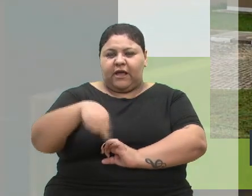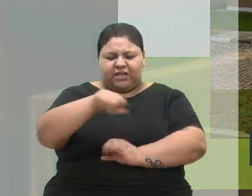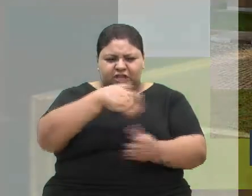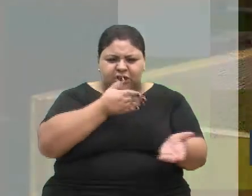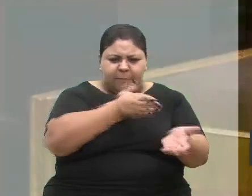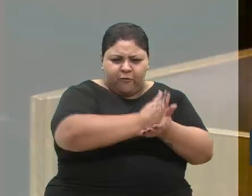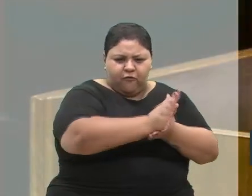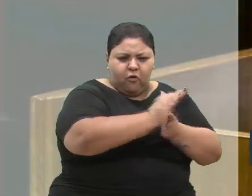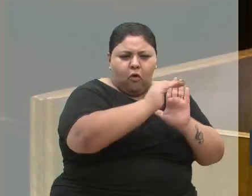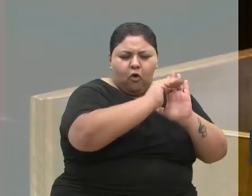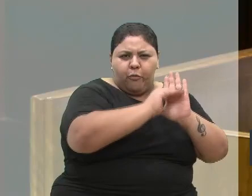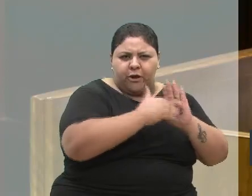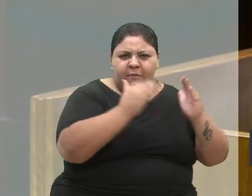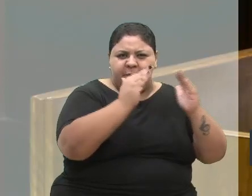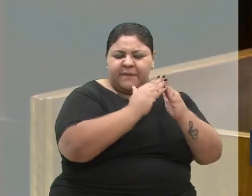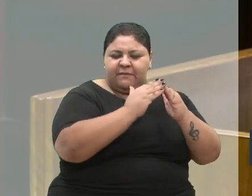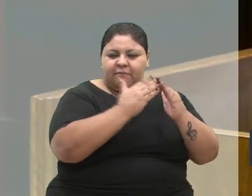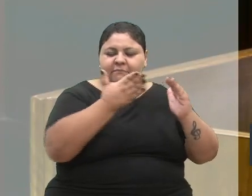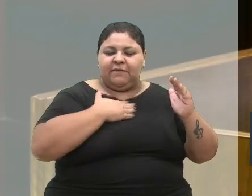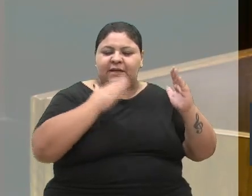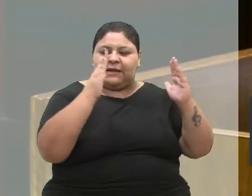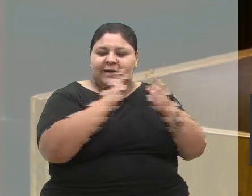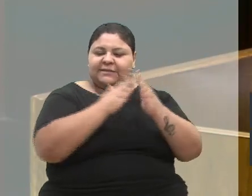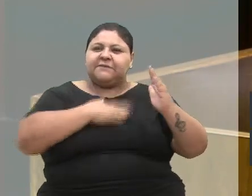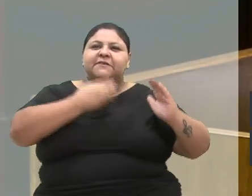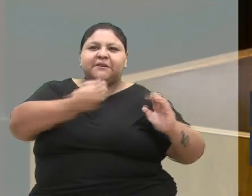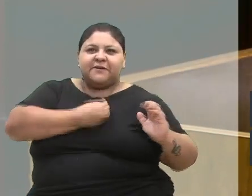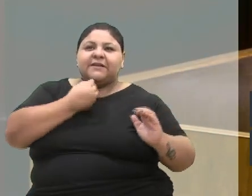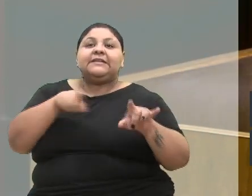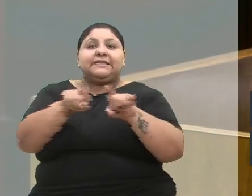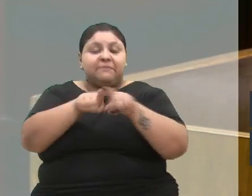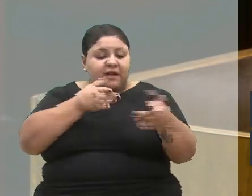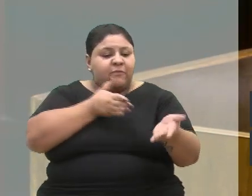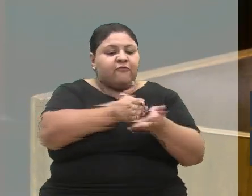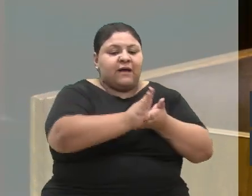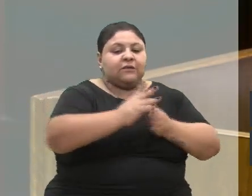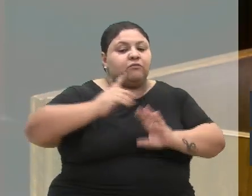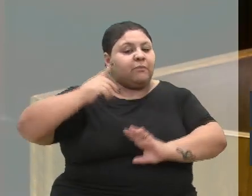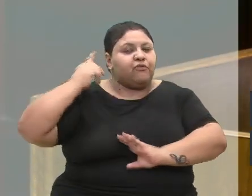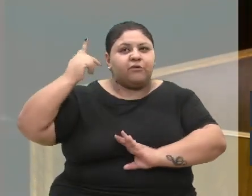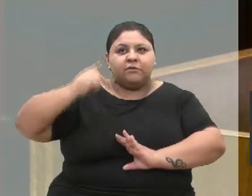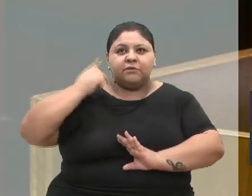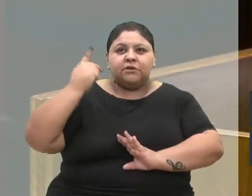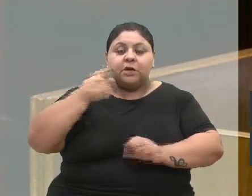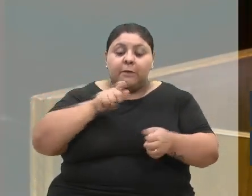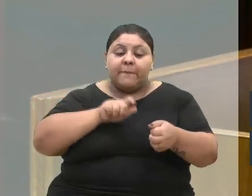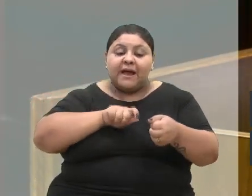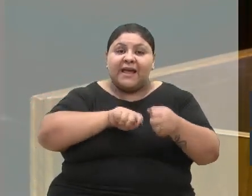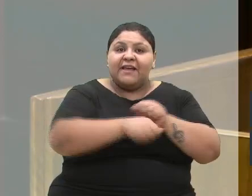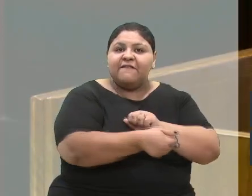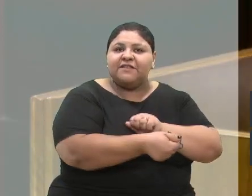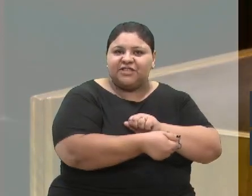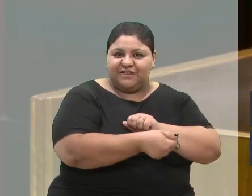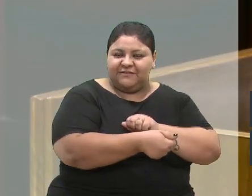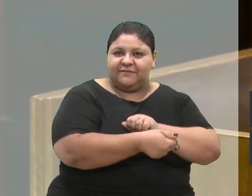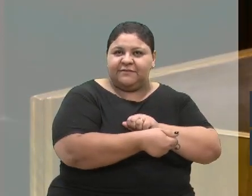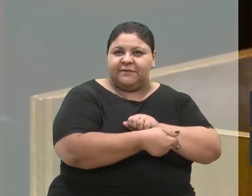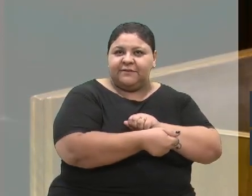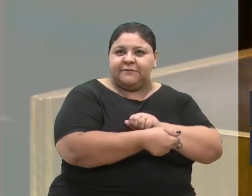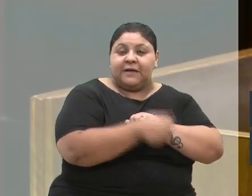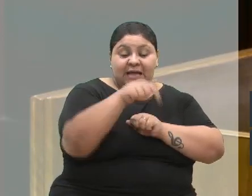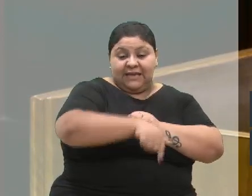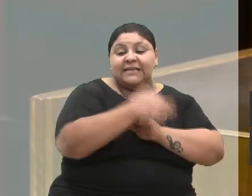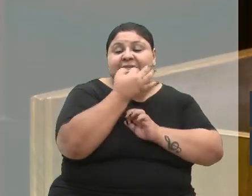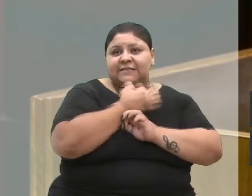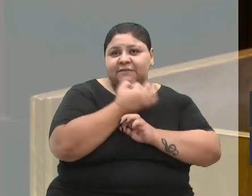Minha Vida, também foi aprovado uma política que é para investir. Então, é uma política do Ministério das